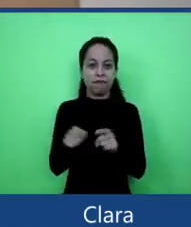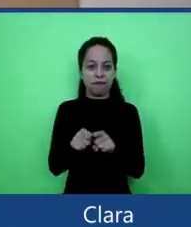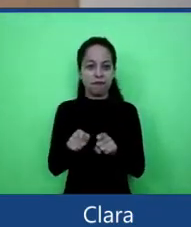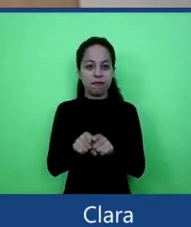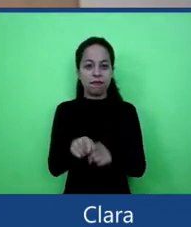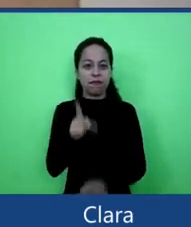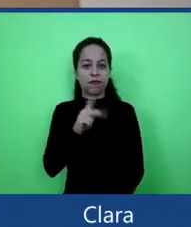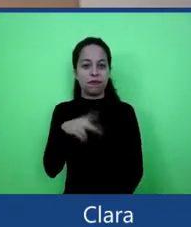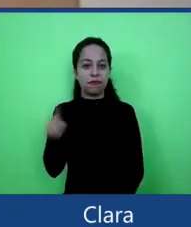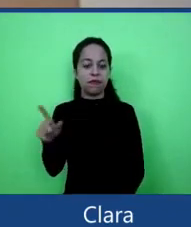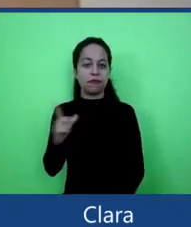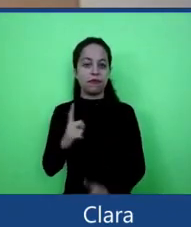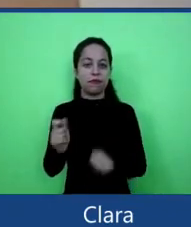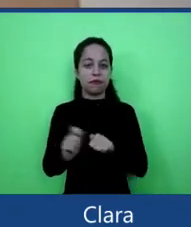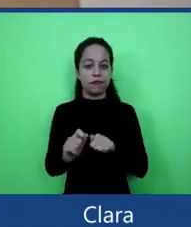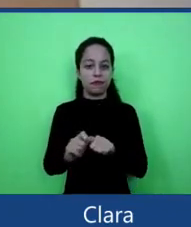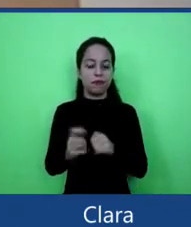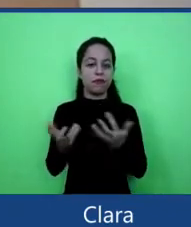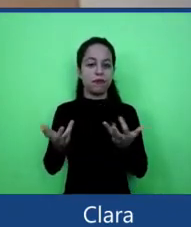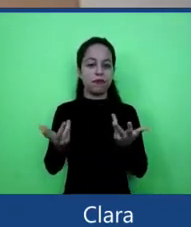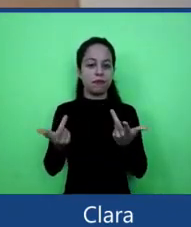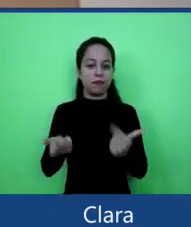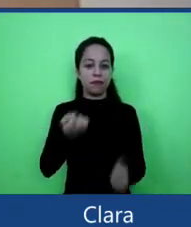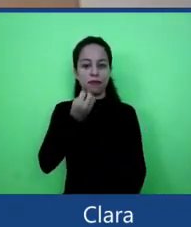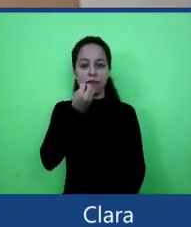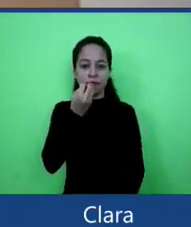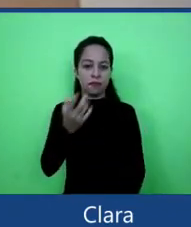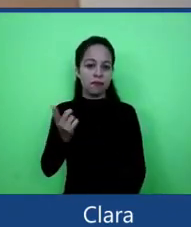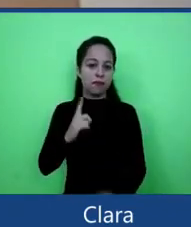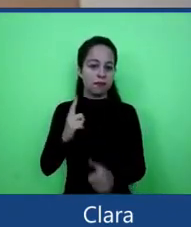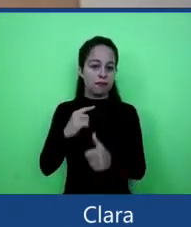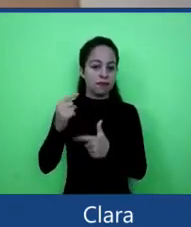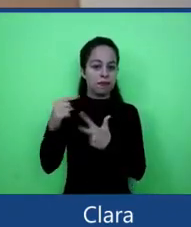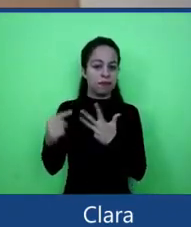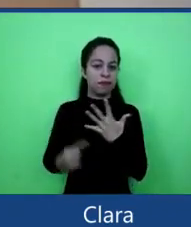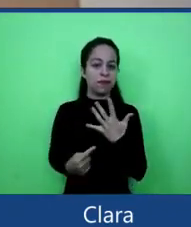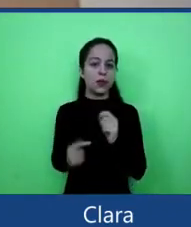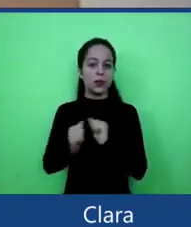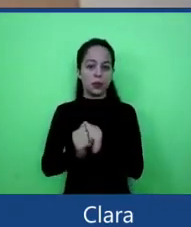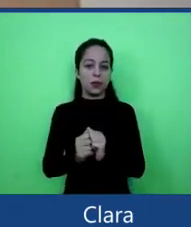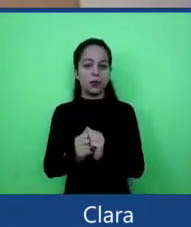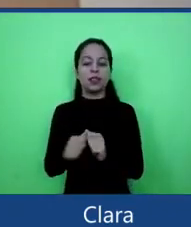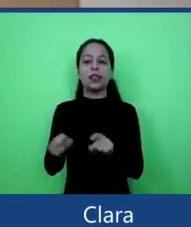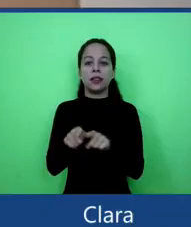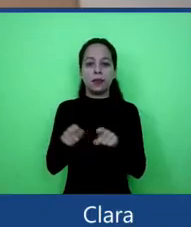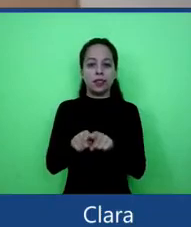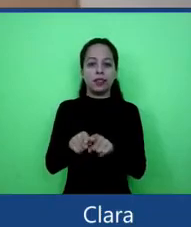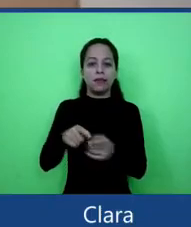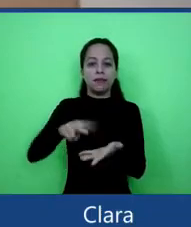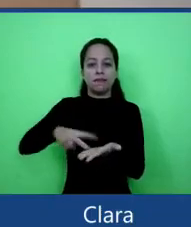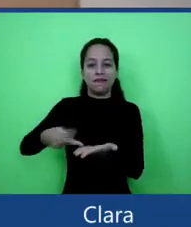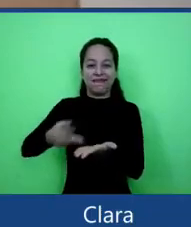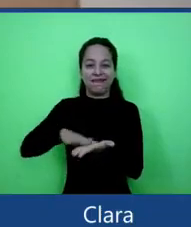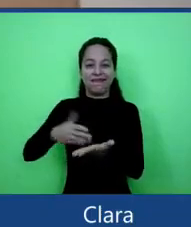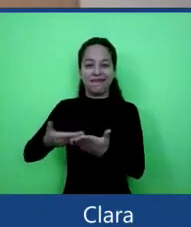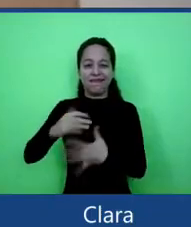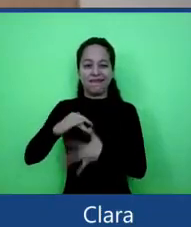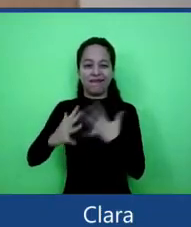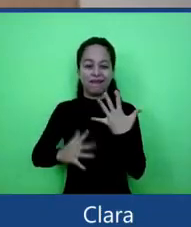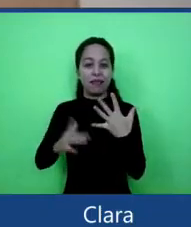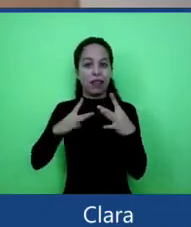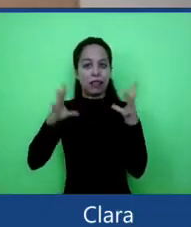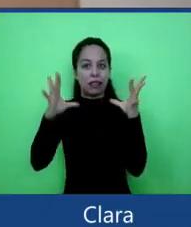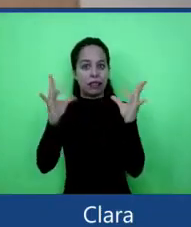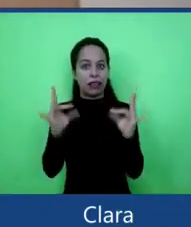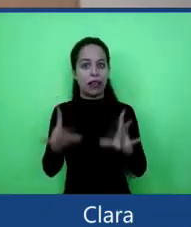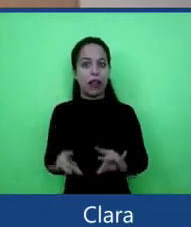bonito. Então, parabéns a todos que estão aí, inclusive nossa tradutora de Libras, que está aí se esforçando para tantos aspectos técnicos serem